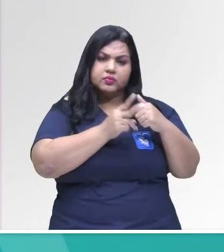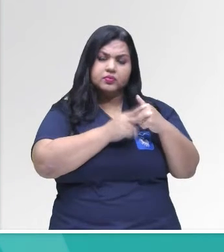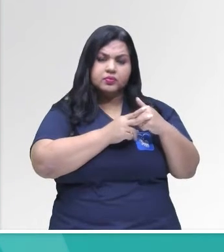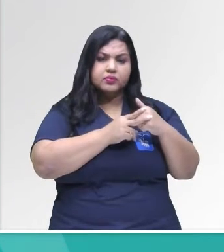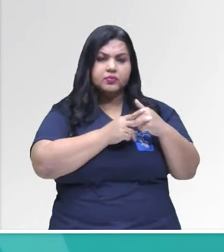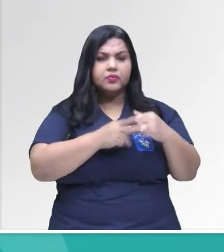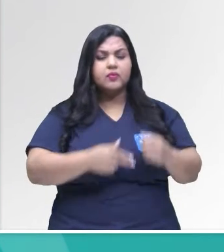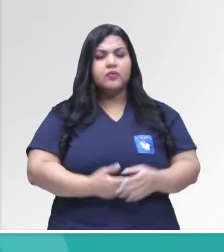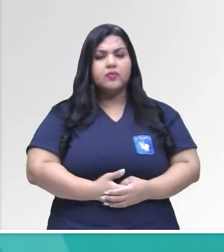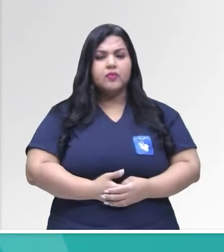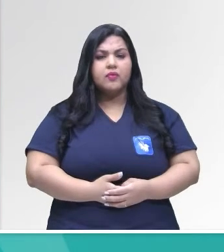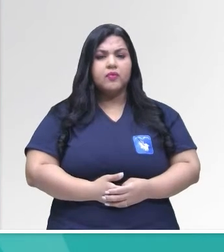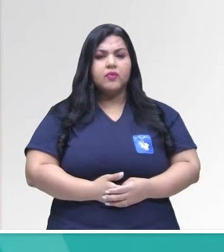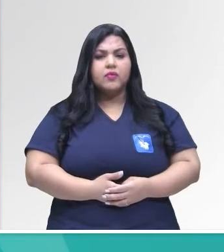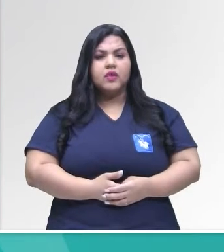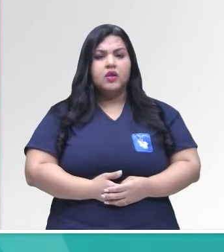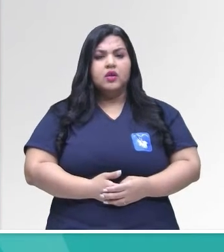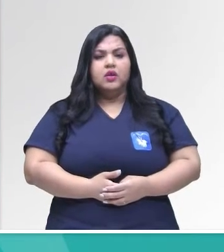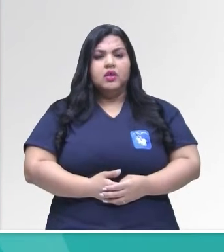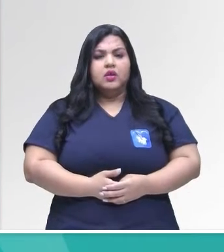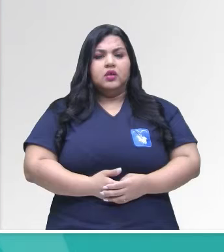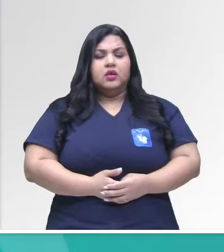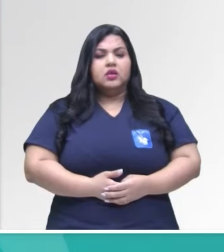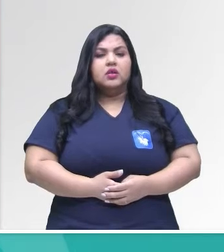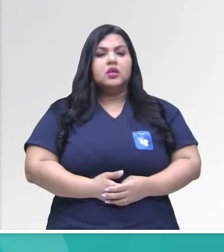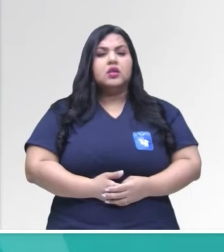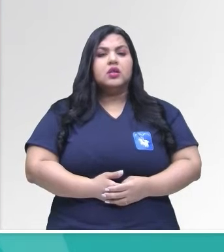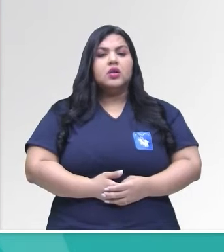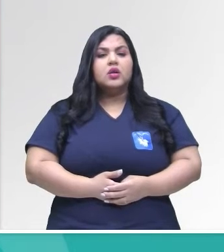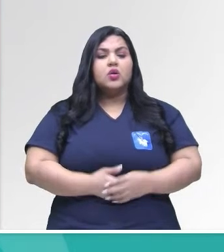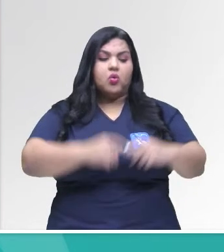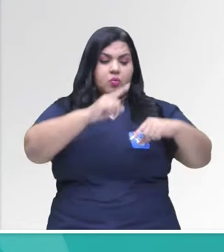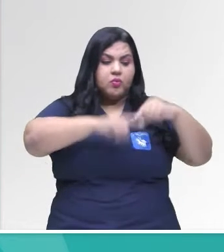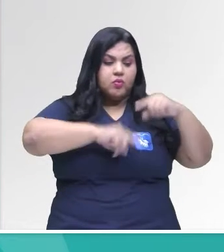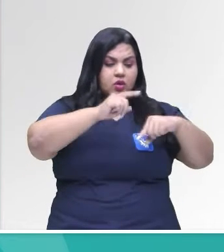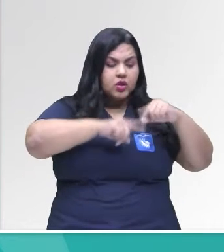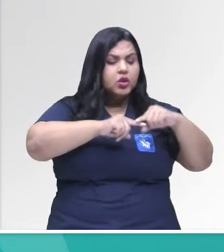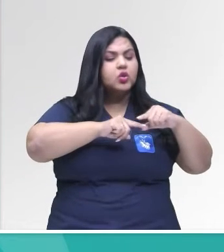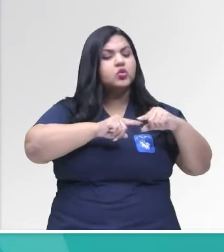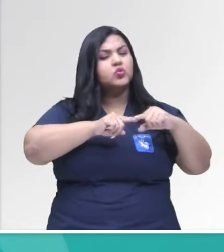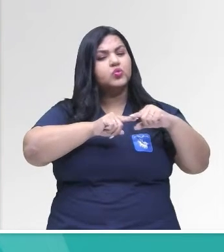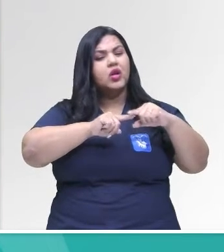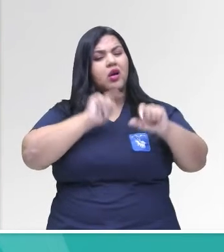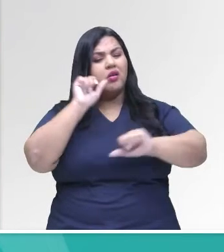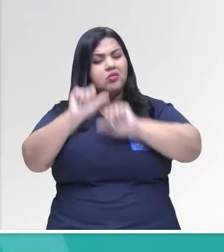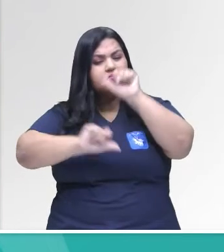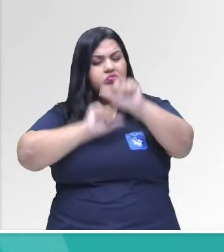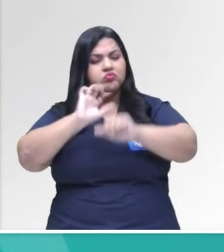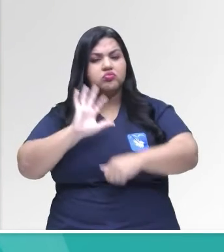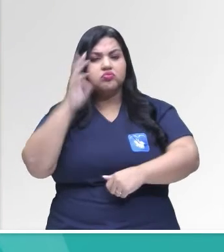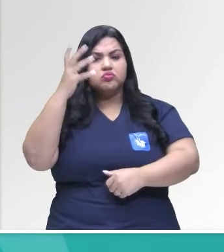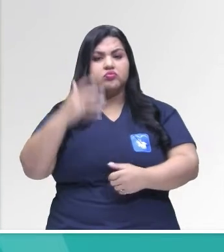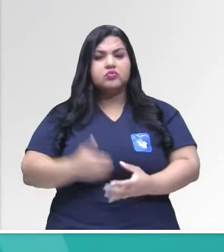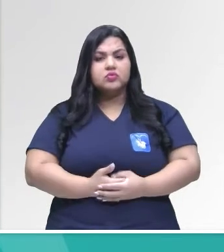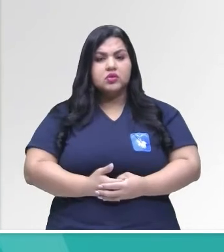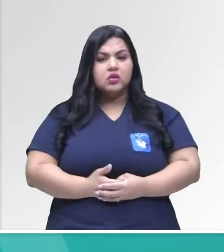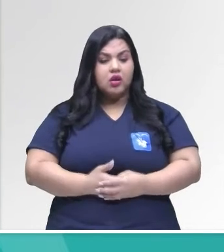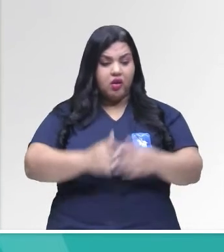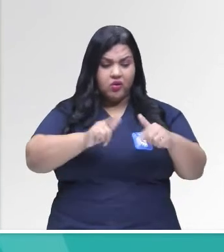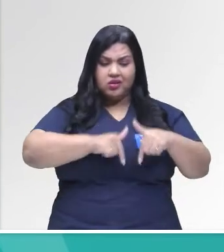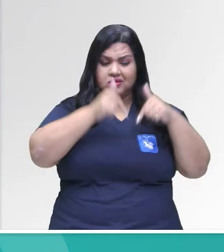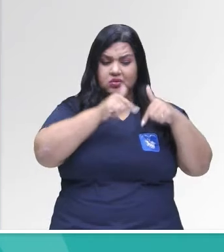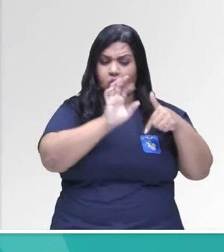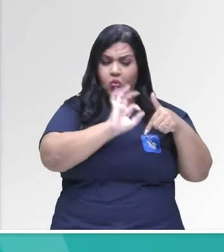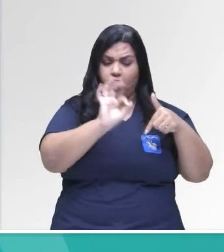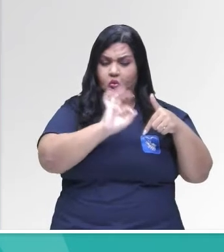tá? Aqui, então, o objeto sofre a ação, ele não pratica nada, ele não vai praticar, ele não